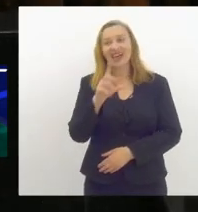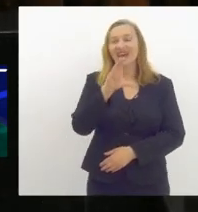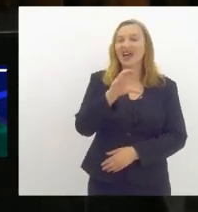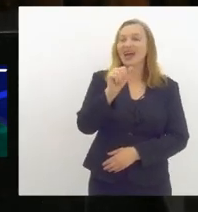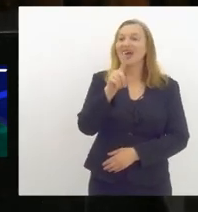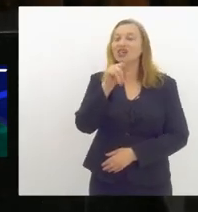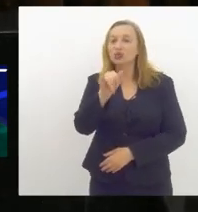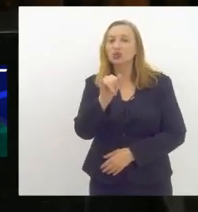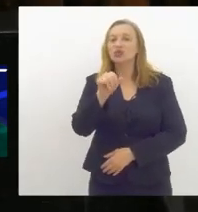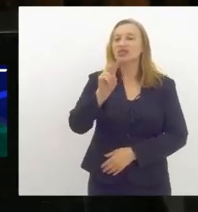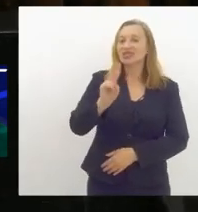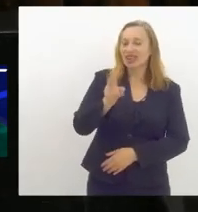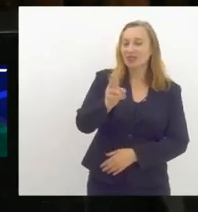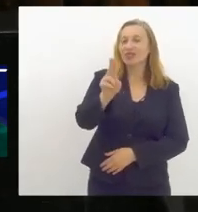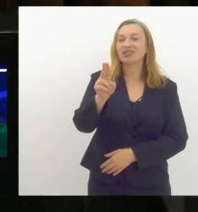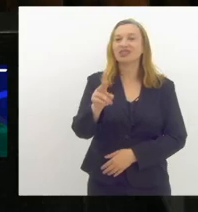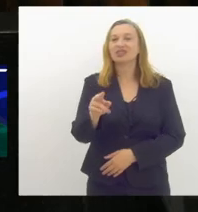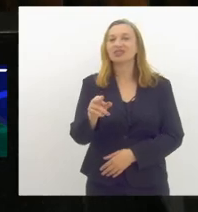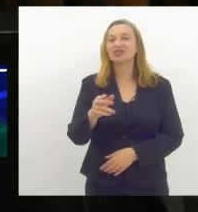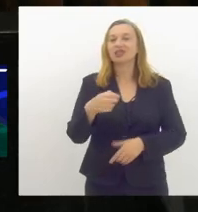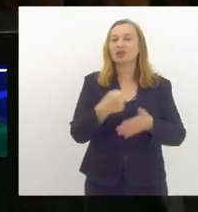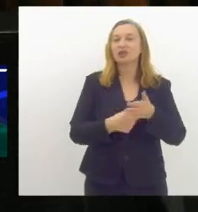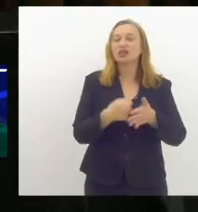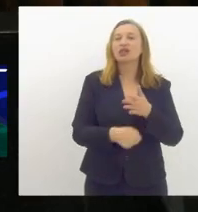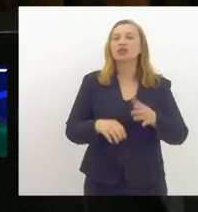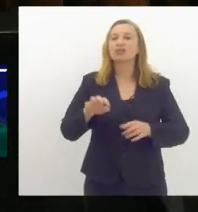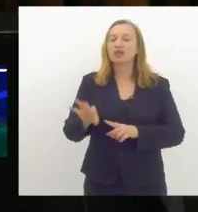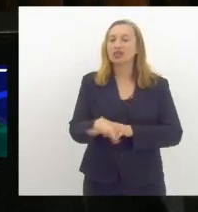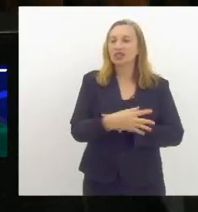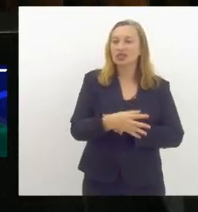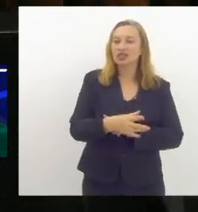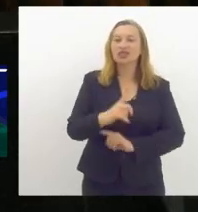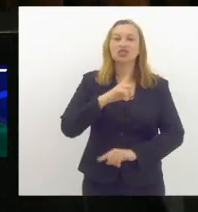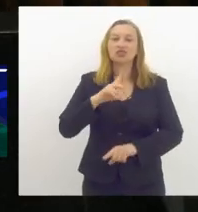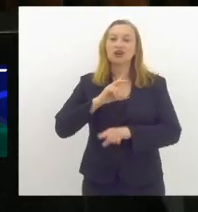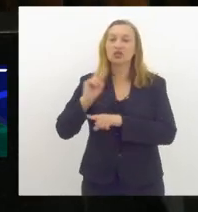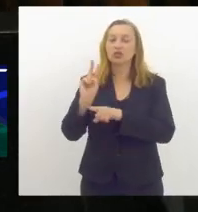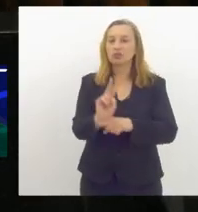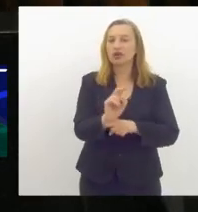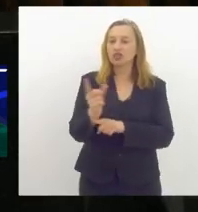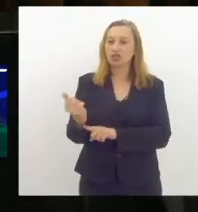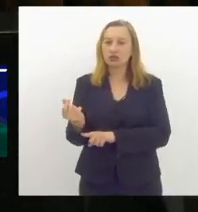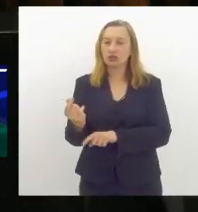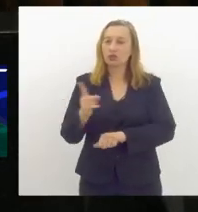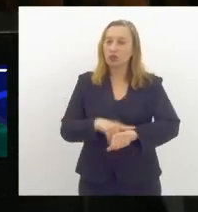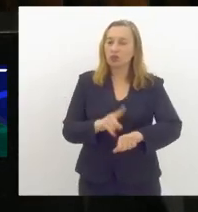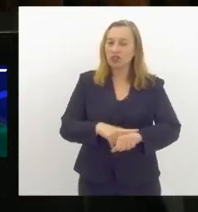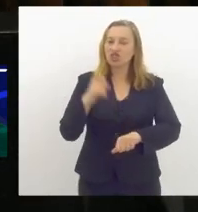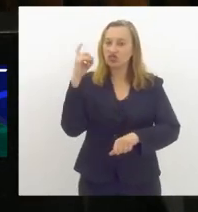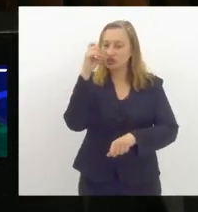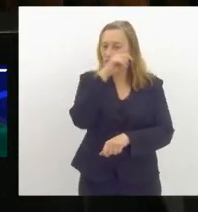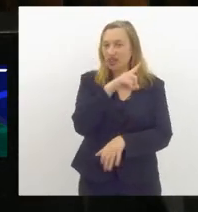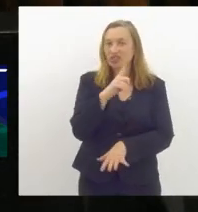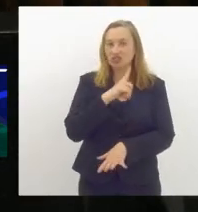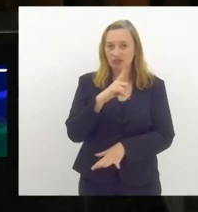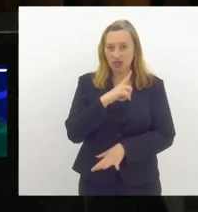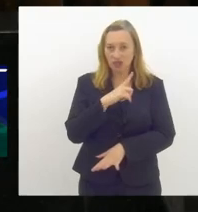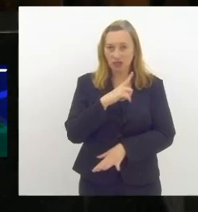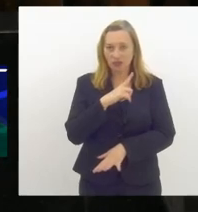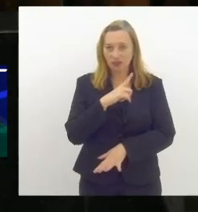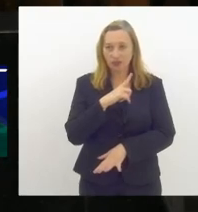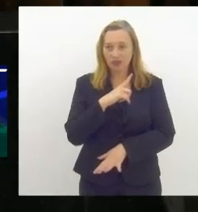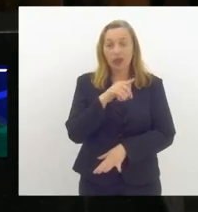sempre essa luta para que o taxista tivesse uma linha naquele momento dados as graves dificuldades